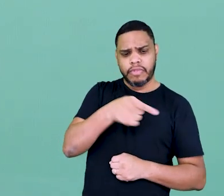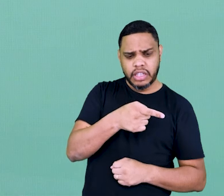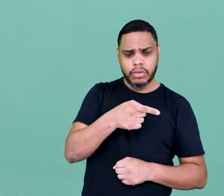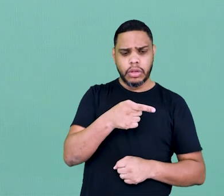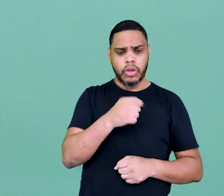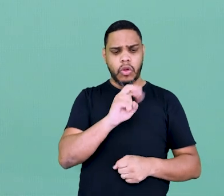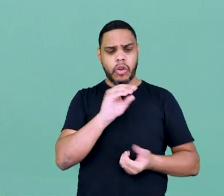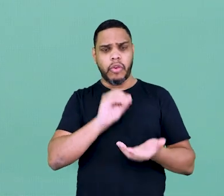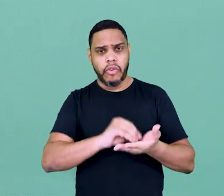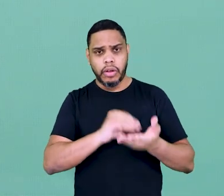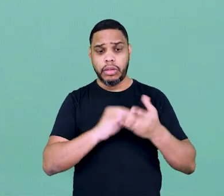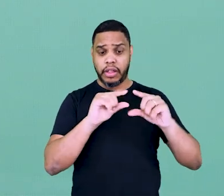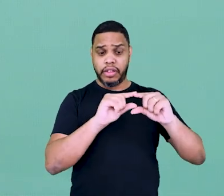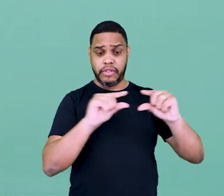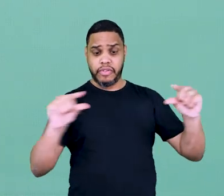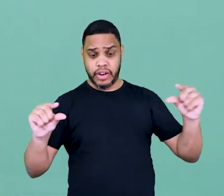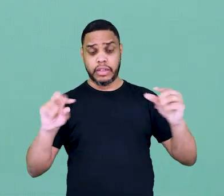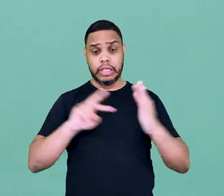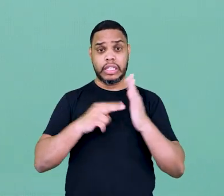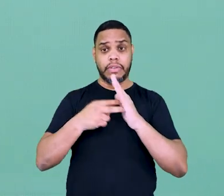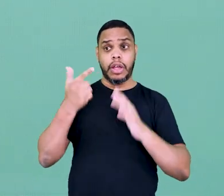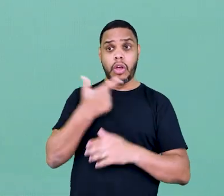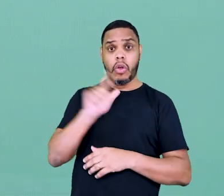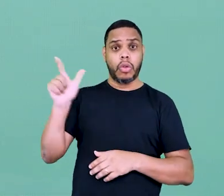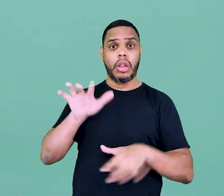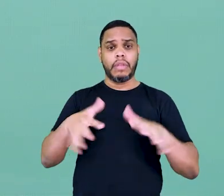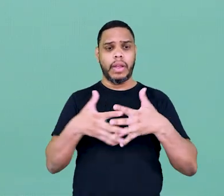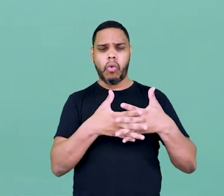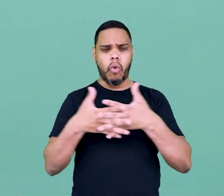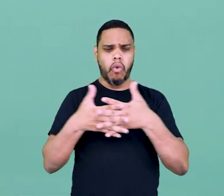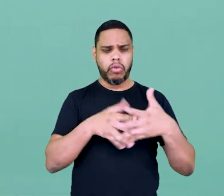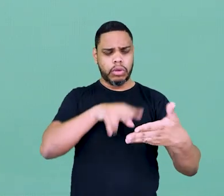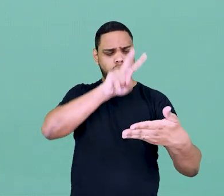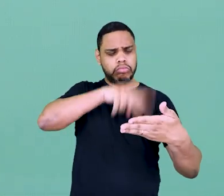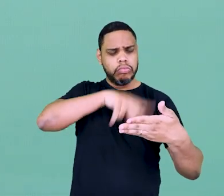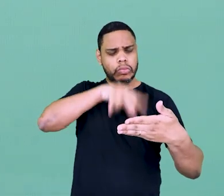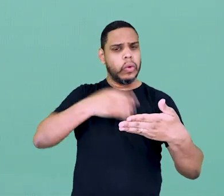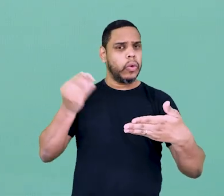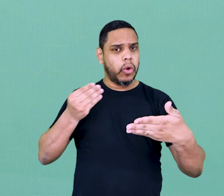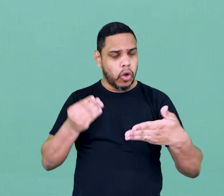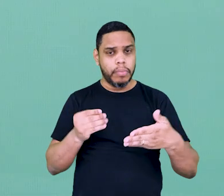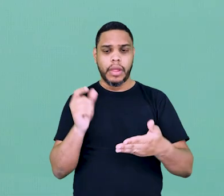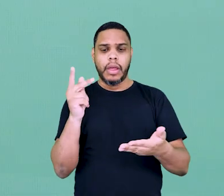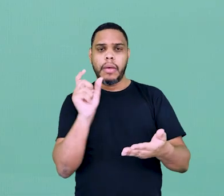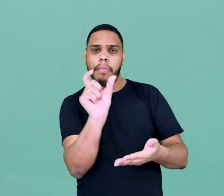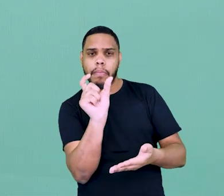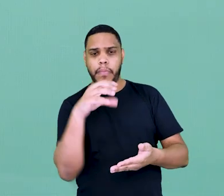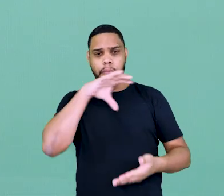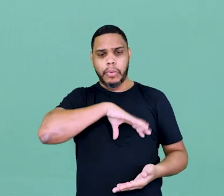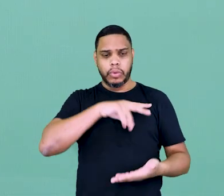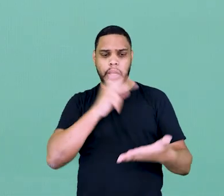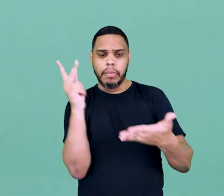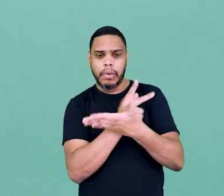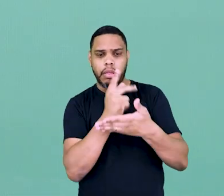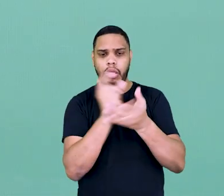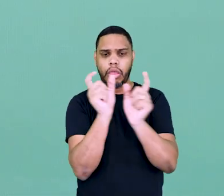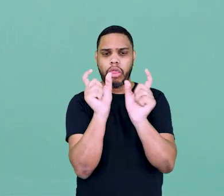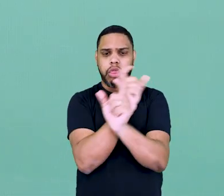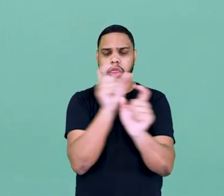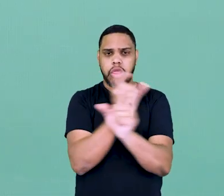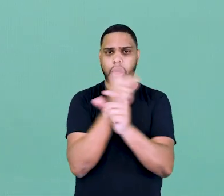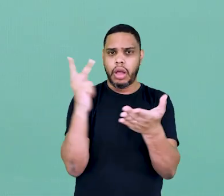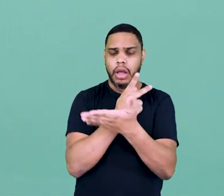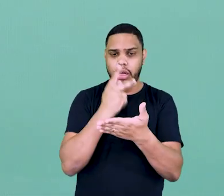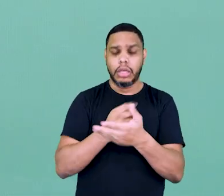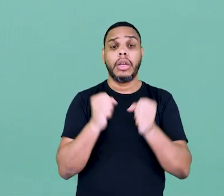sentido de uma frase e prejudicar a compreensão do que foi escrito. Erros de ortografia, como a troca de uma letra, também podem colocar